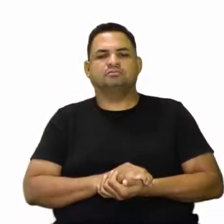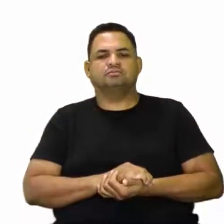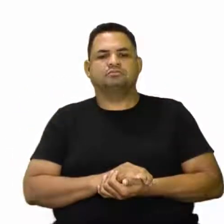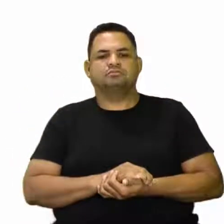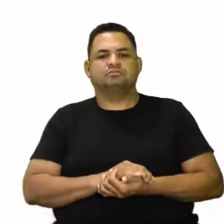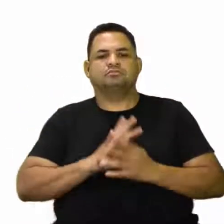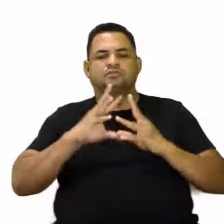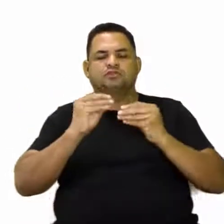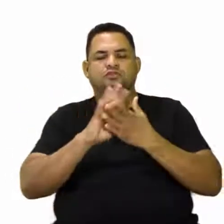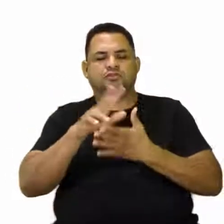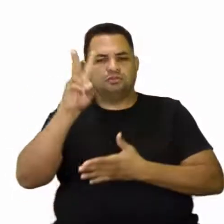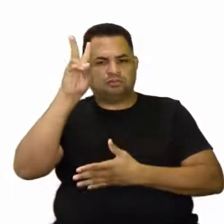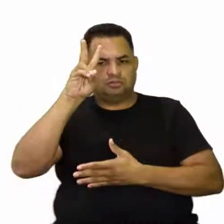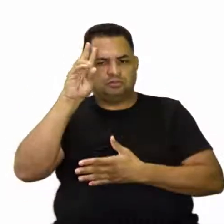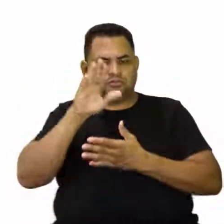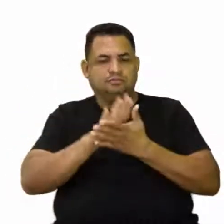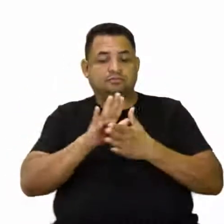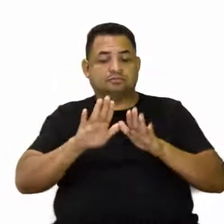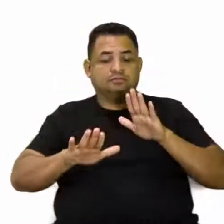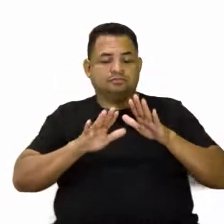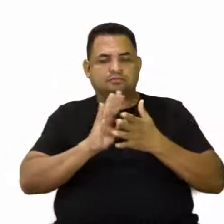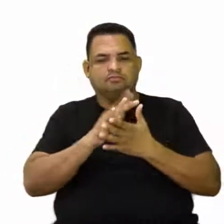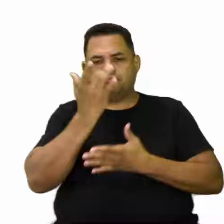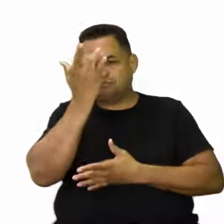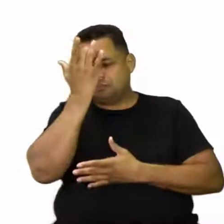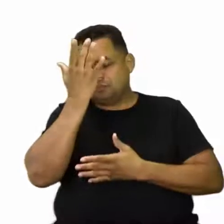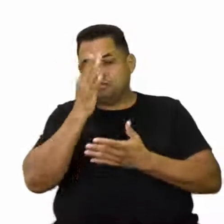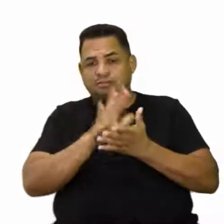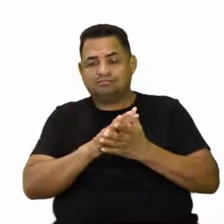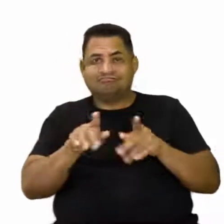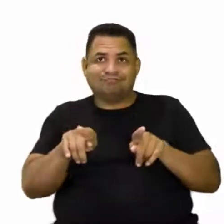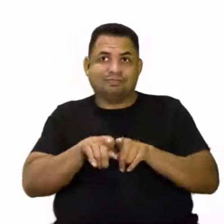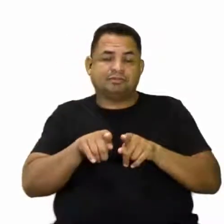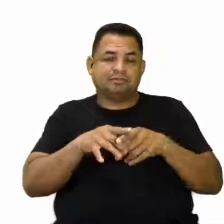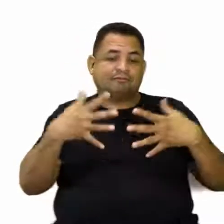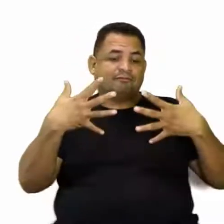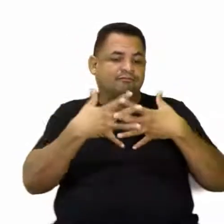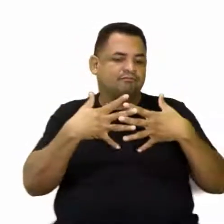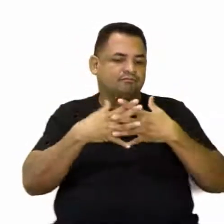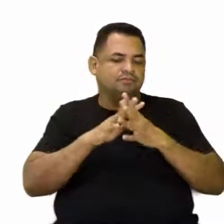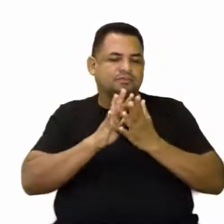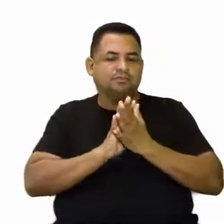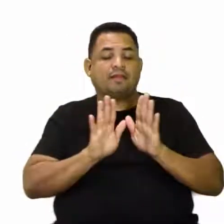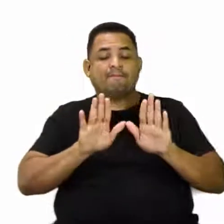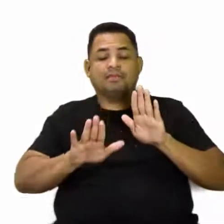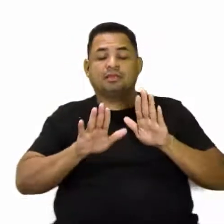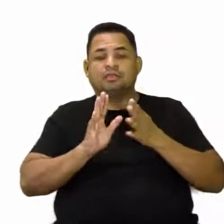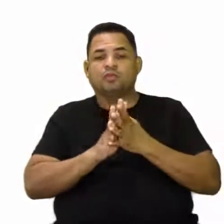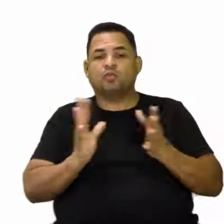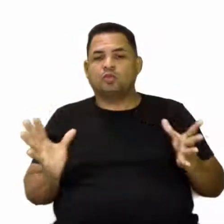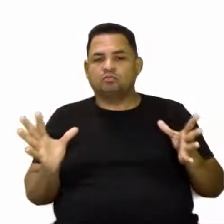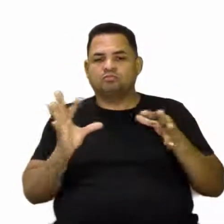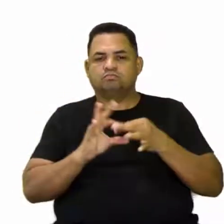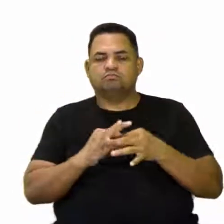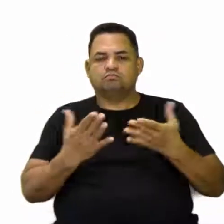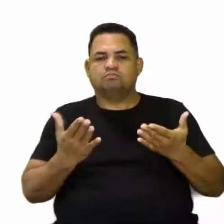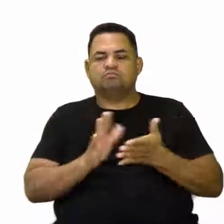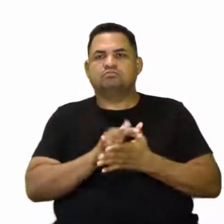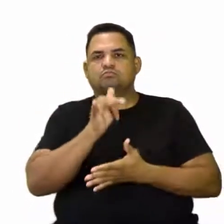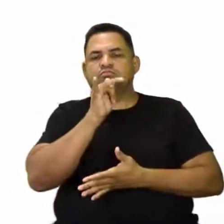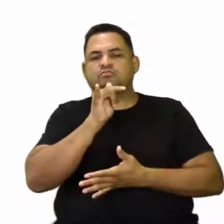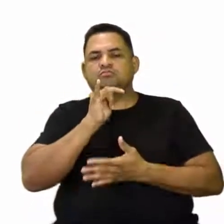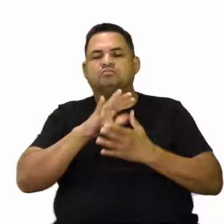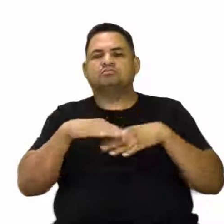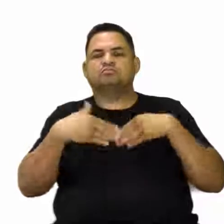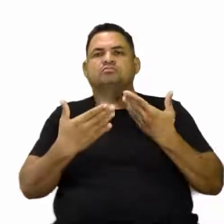resumo de toda a história. E às vezes isso facilita e às vezes complica dependendo do contexto, não é? Isso. E aí, por exemplo,